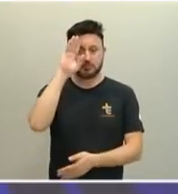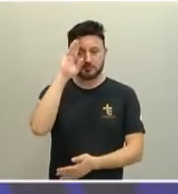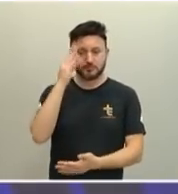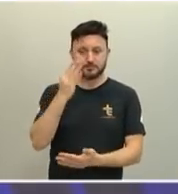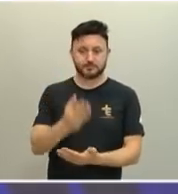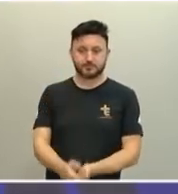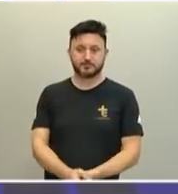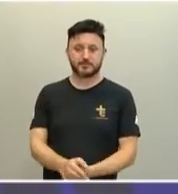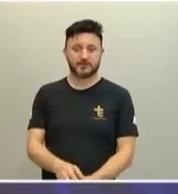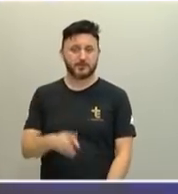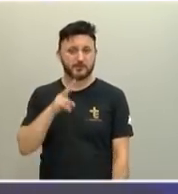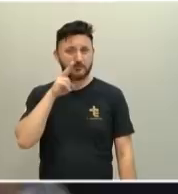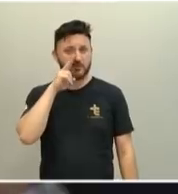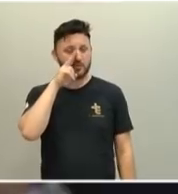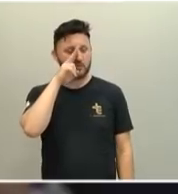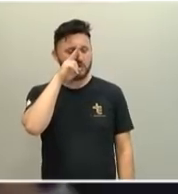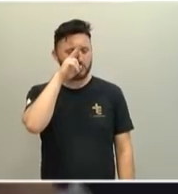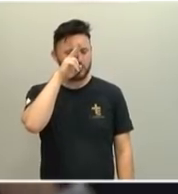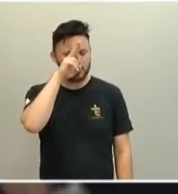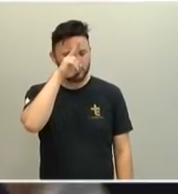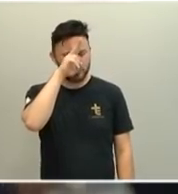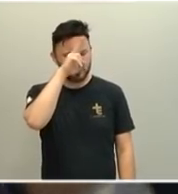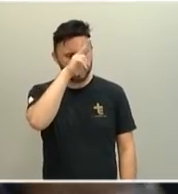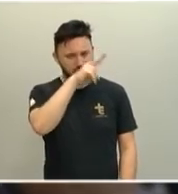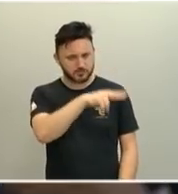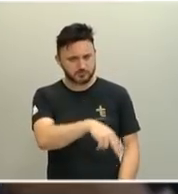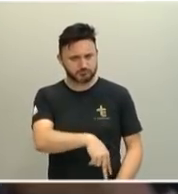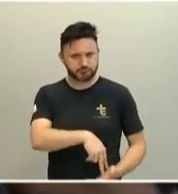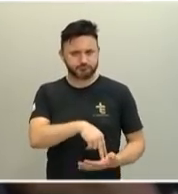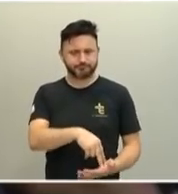sem forças para me